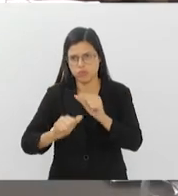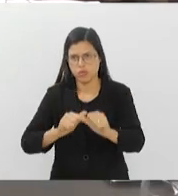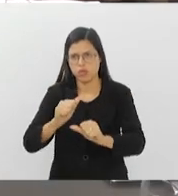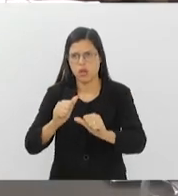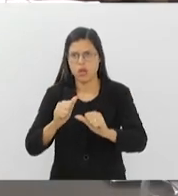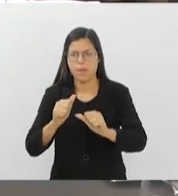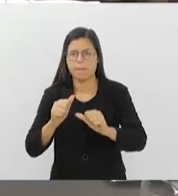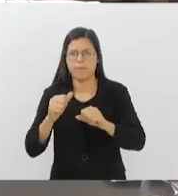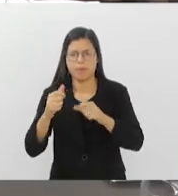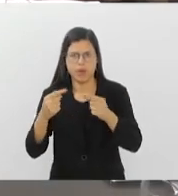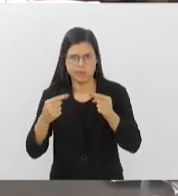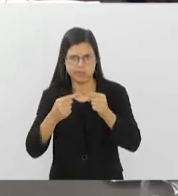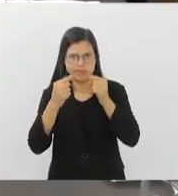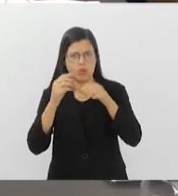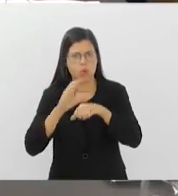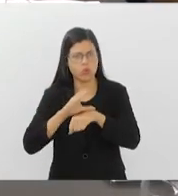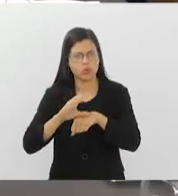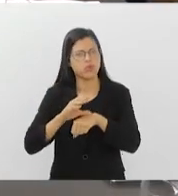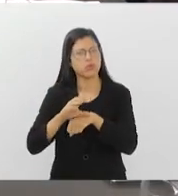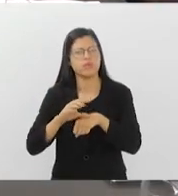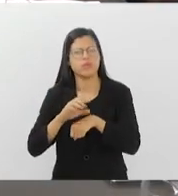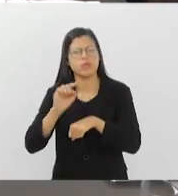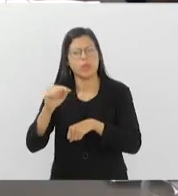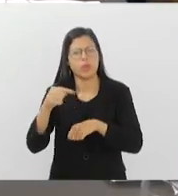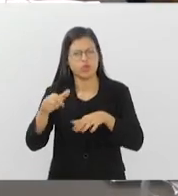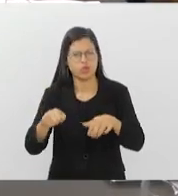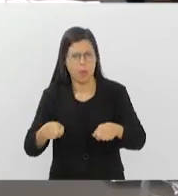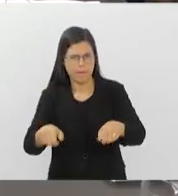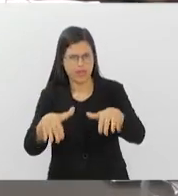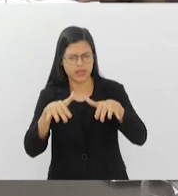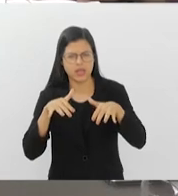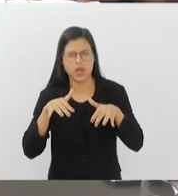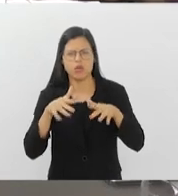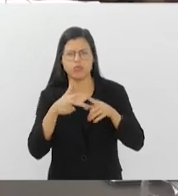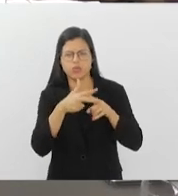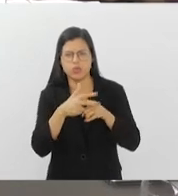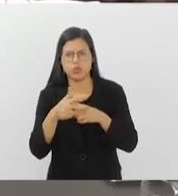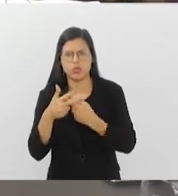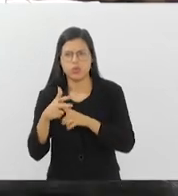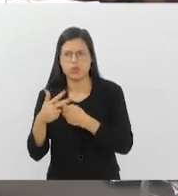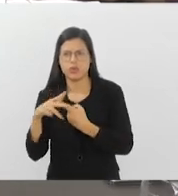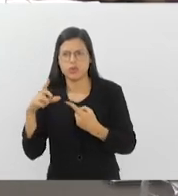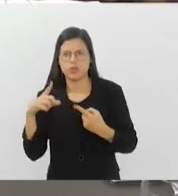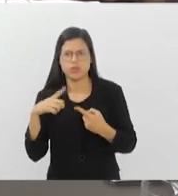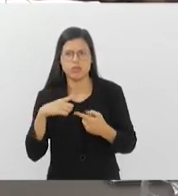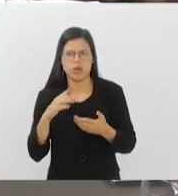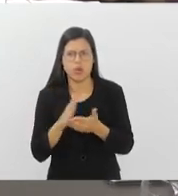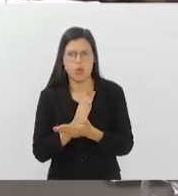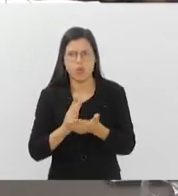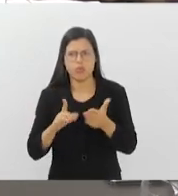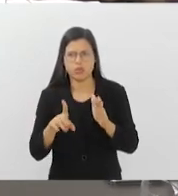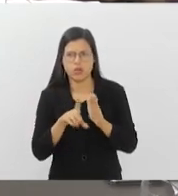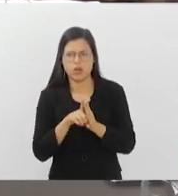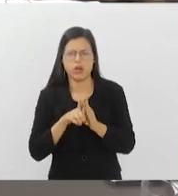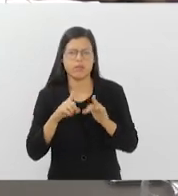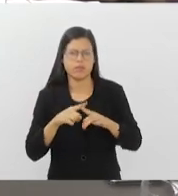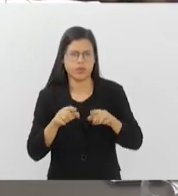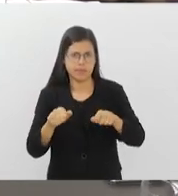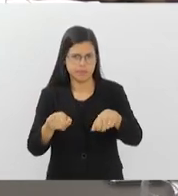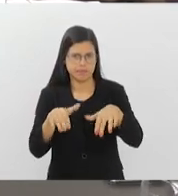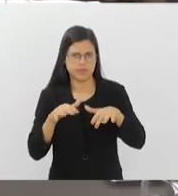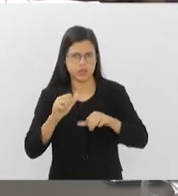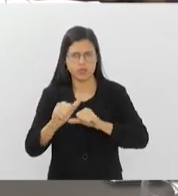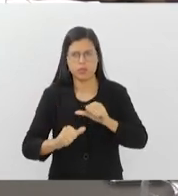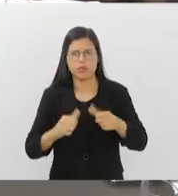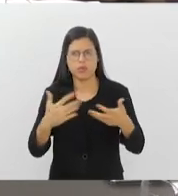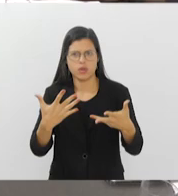ajeita lá no plenário, que existem algumas leis aqui para preservar, a gente muda lá no plenário. Mas vou acatar aqui e